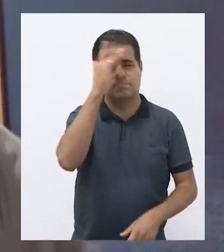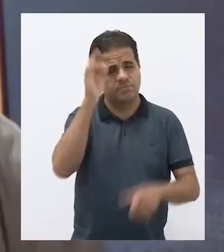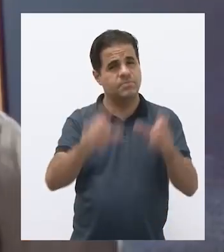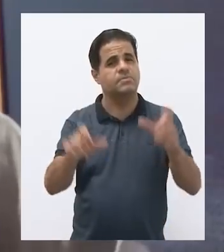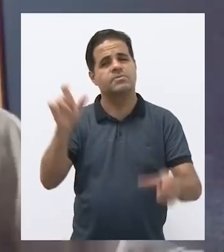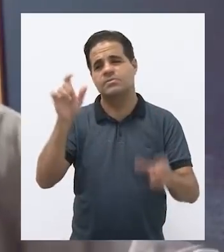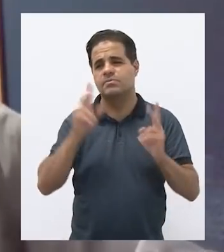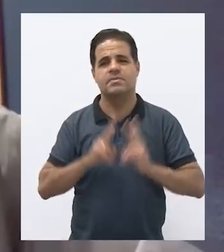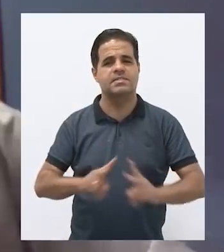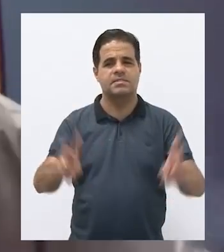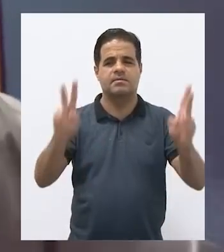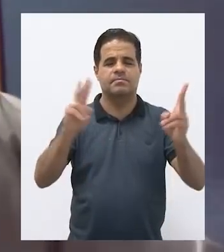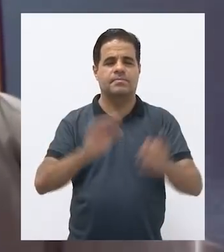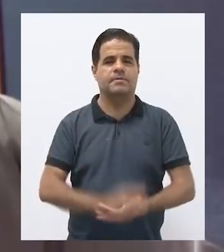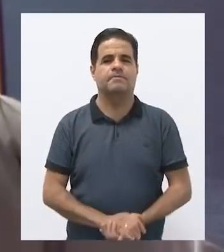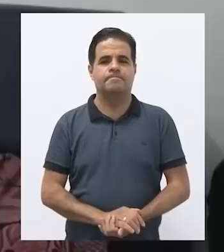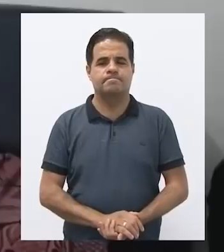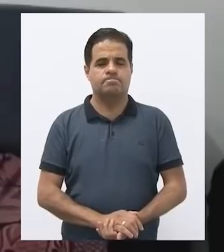pessoas.